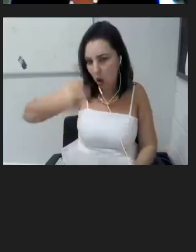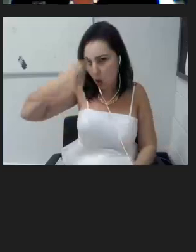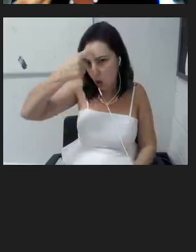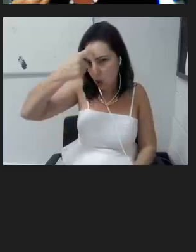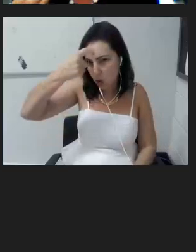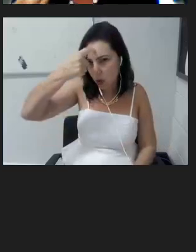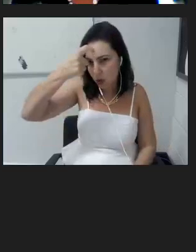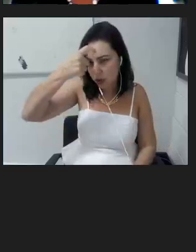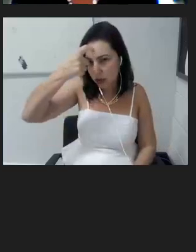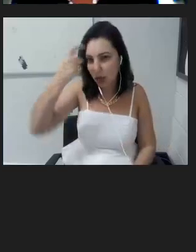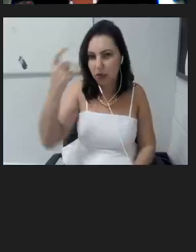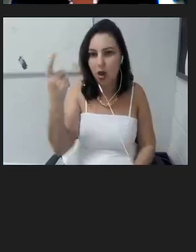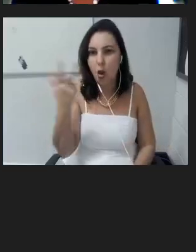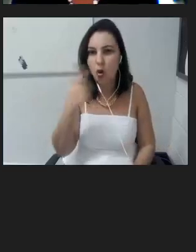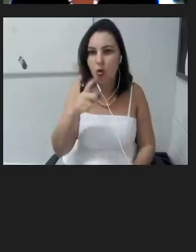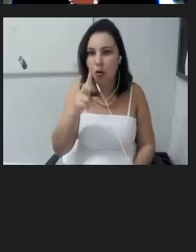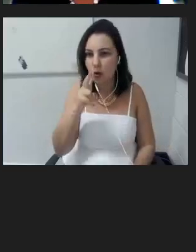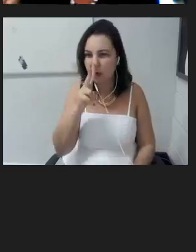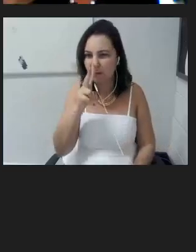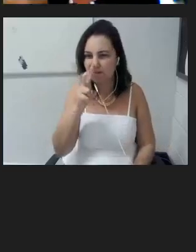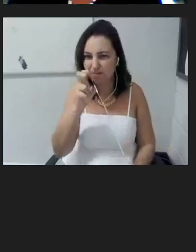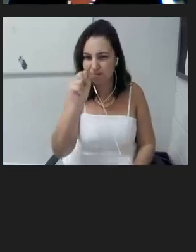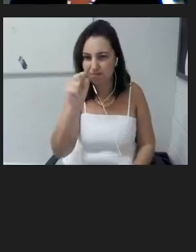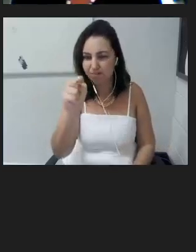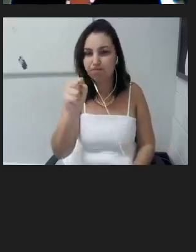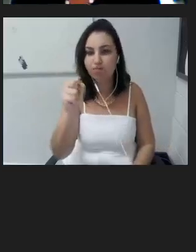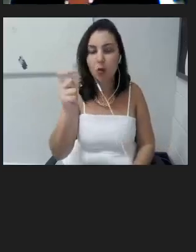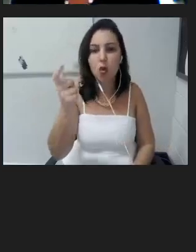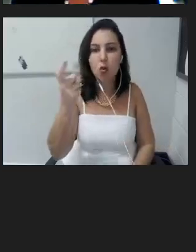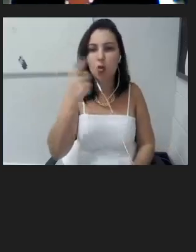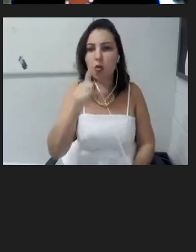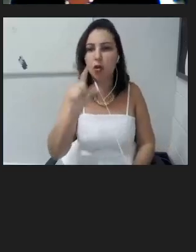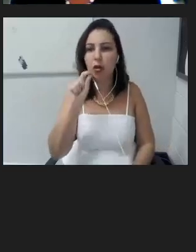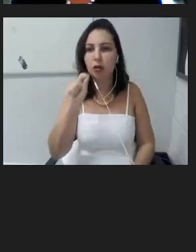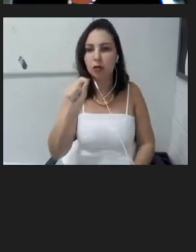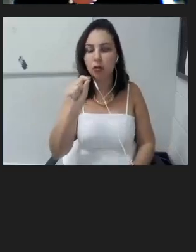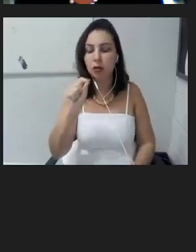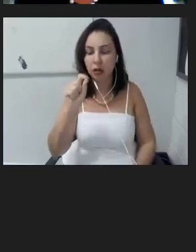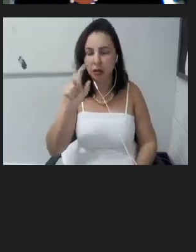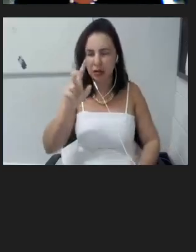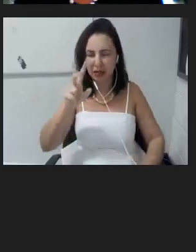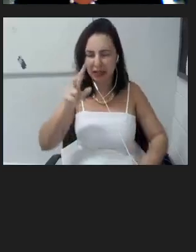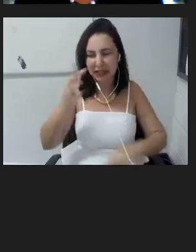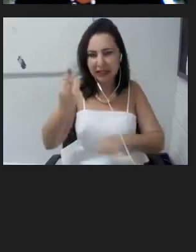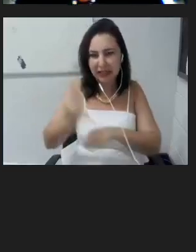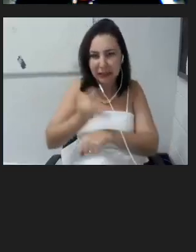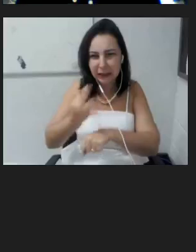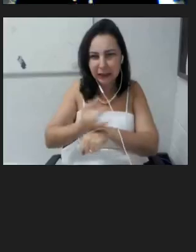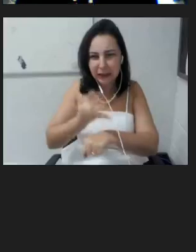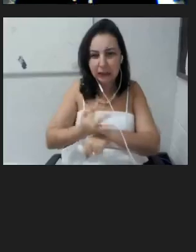de maneira forçada, se volte para o momento presente.